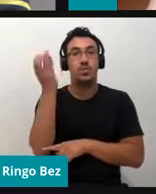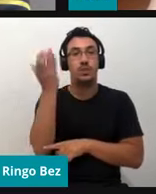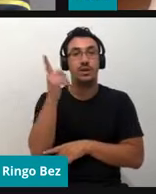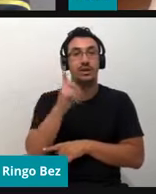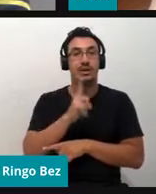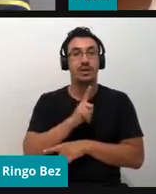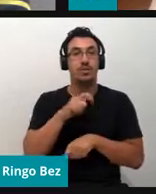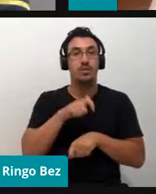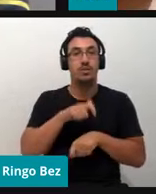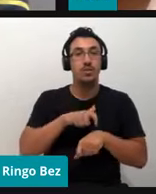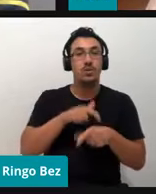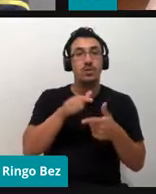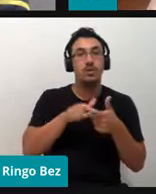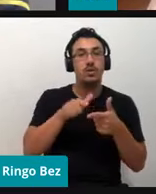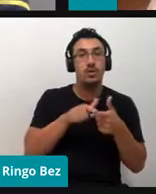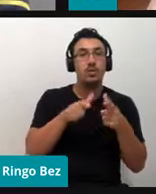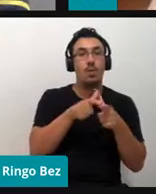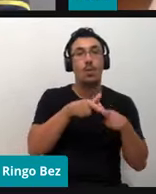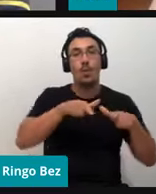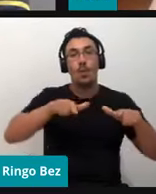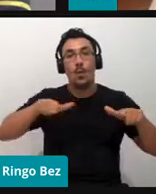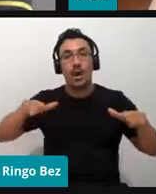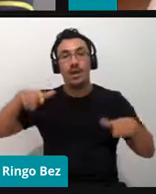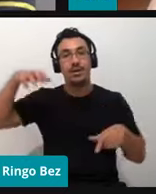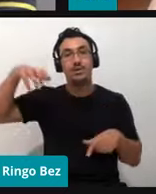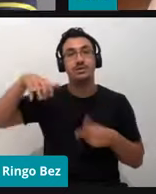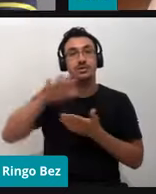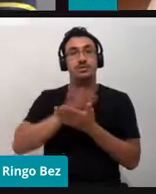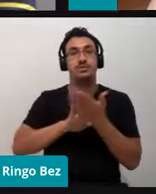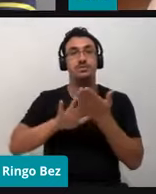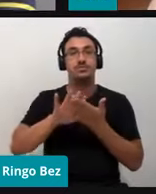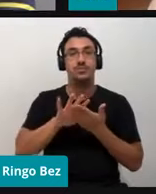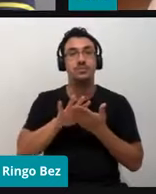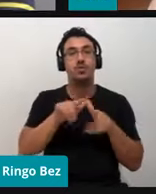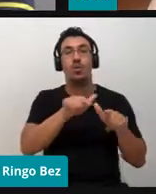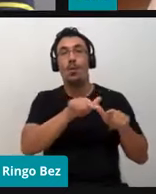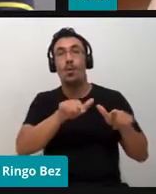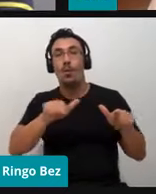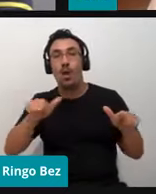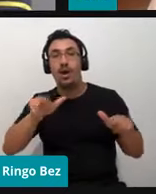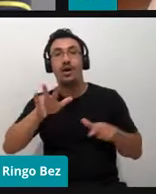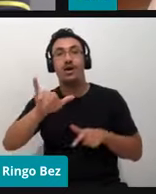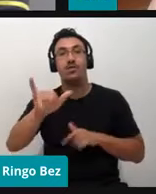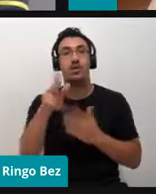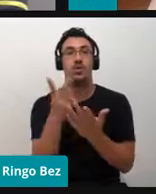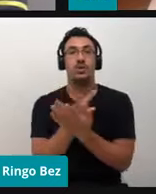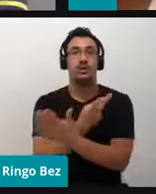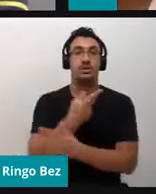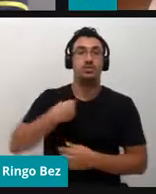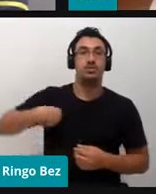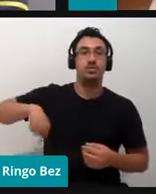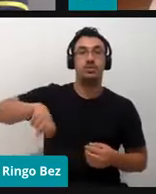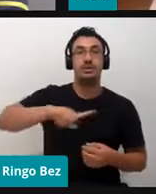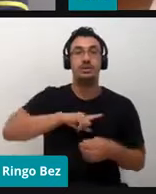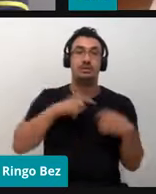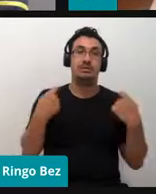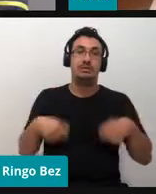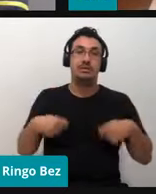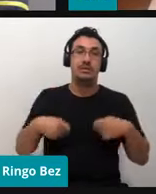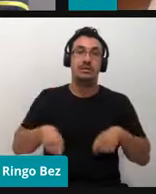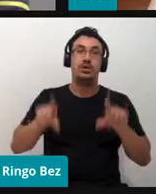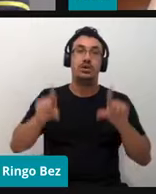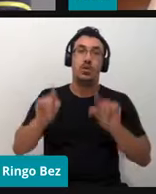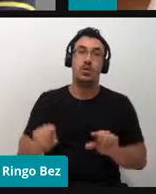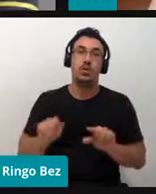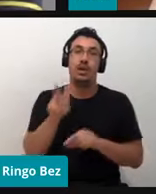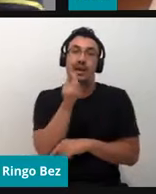de estiagem muito altos. Mesmo com essas estiagens, elas vão ocorrer em períodos que a gente tem uma demanda hídrica menor, que são os períodos